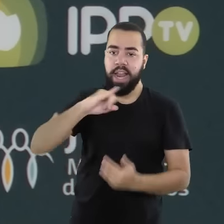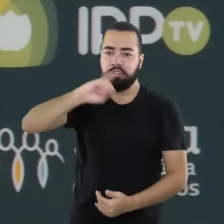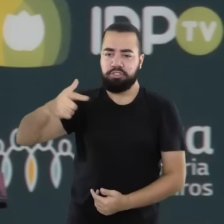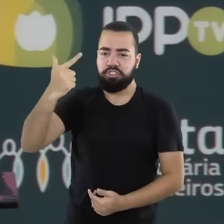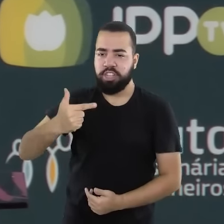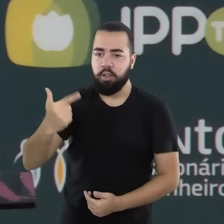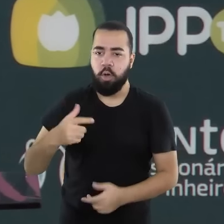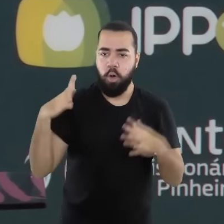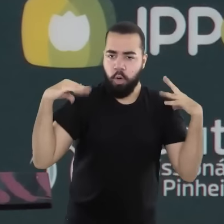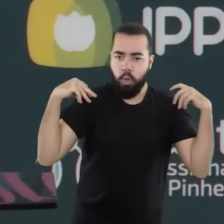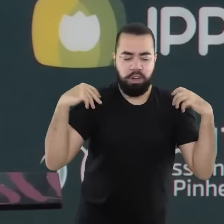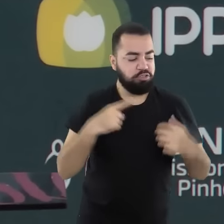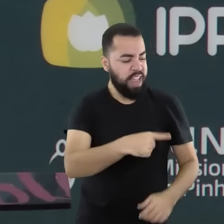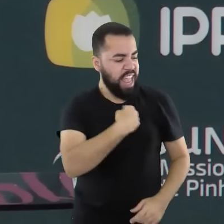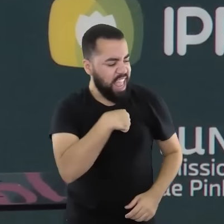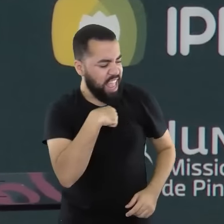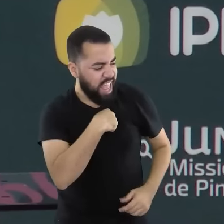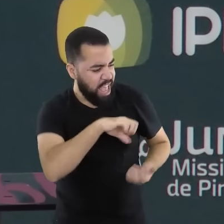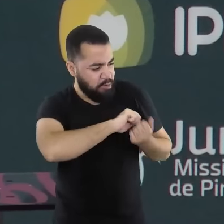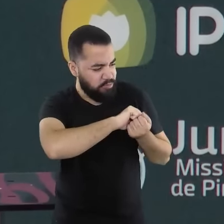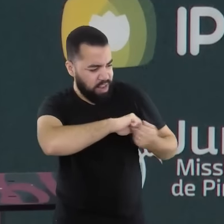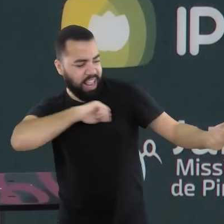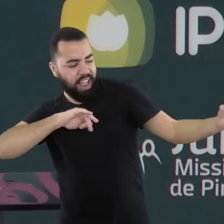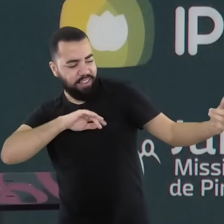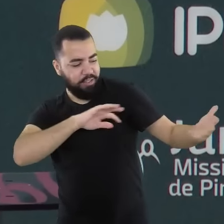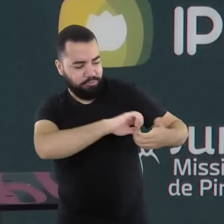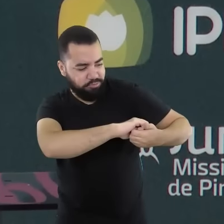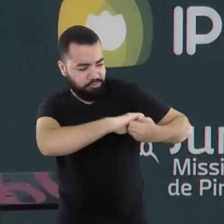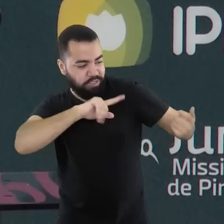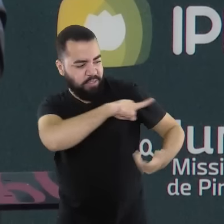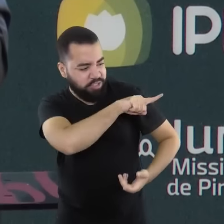me abençoar.